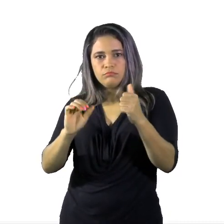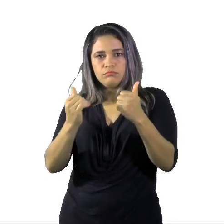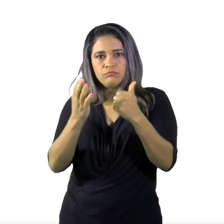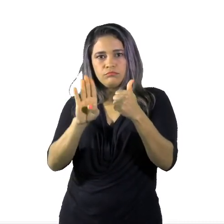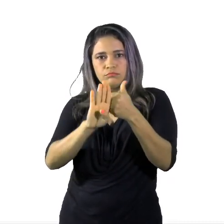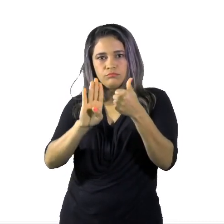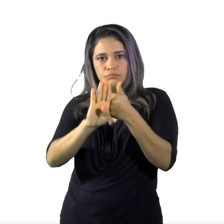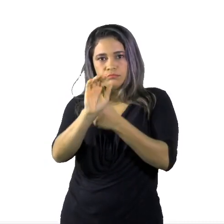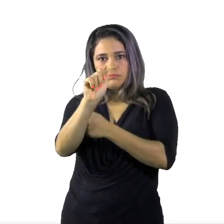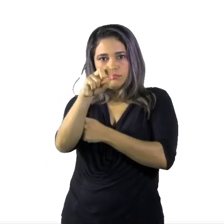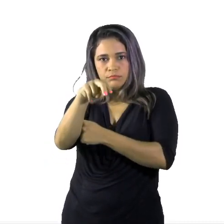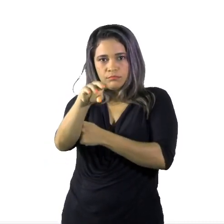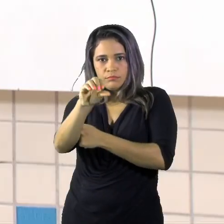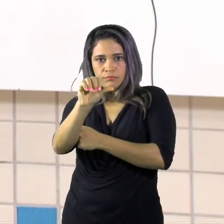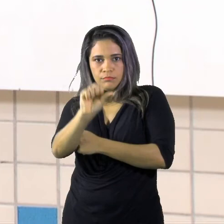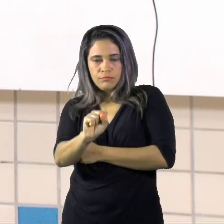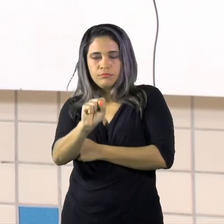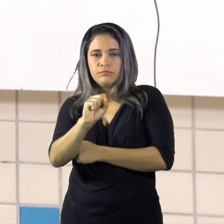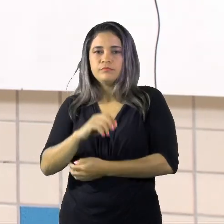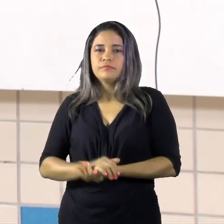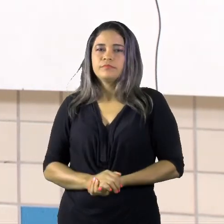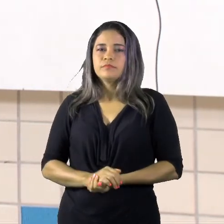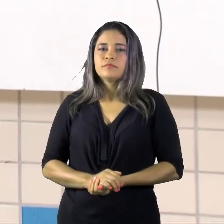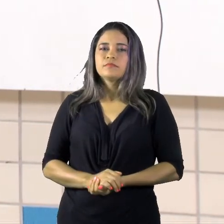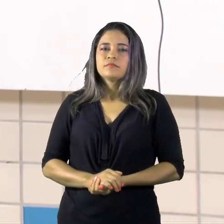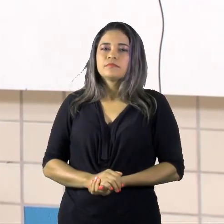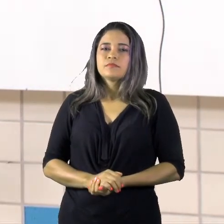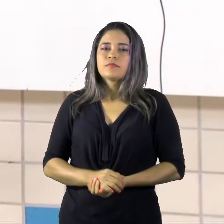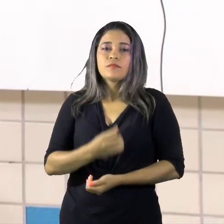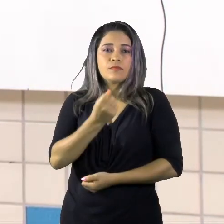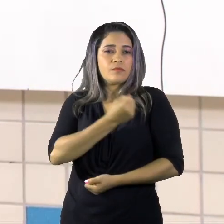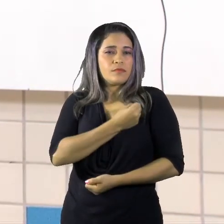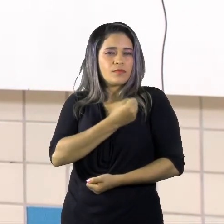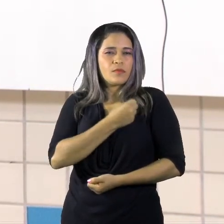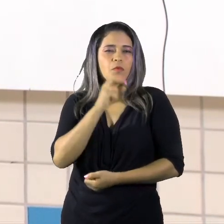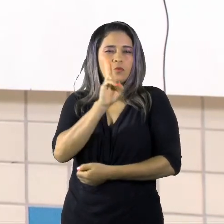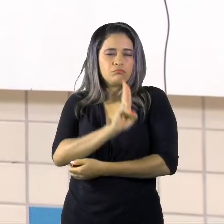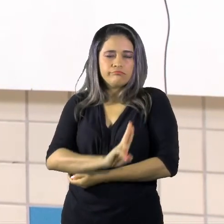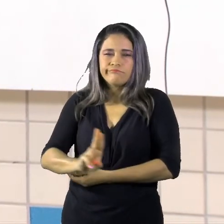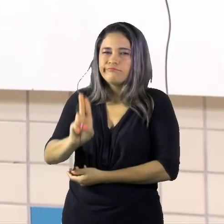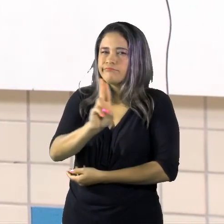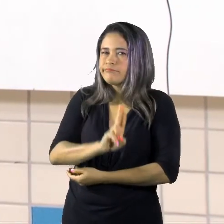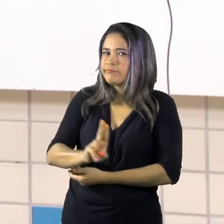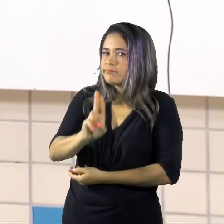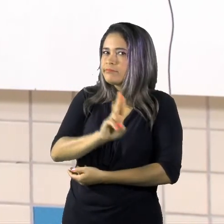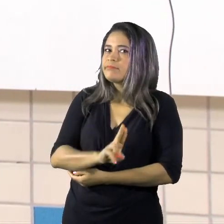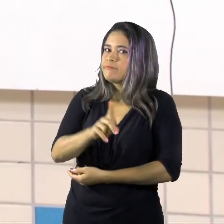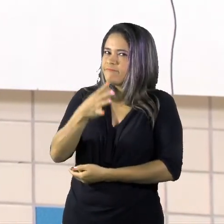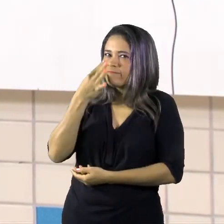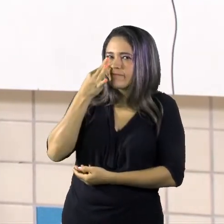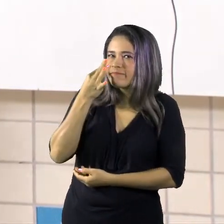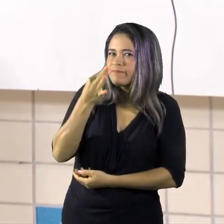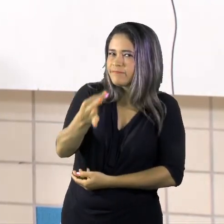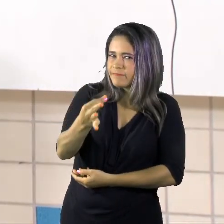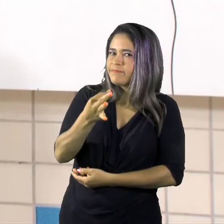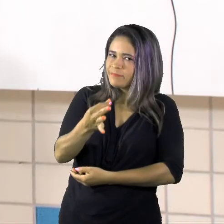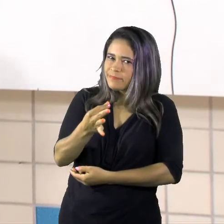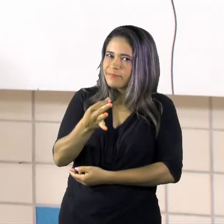anos. Os numerais, eles são muito utilizados, então fiquem atentos e